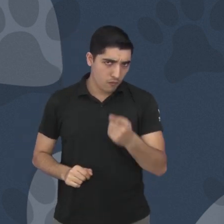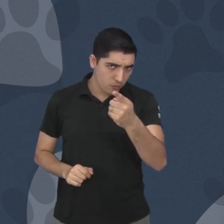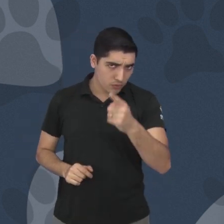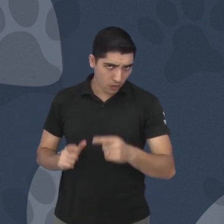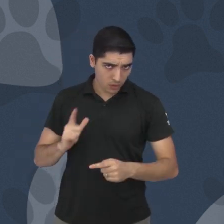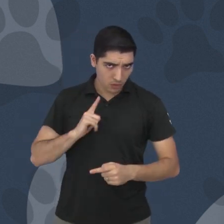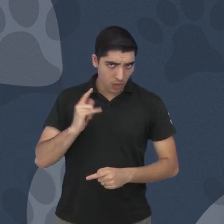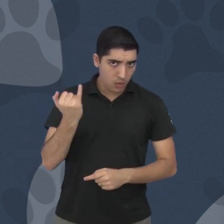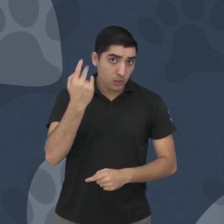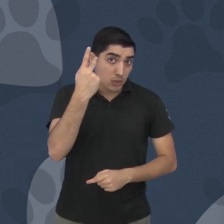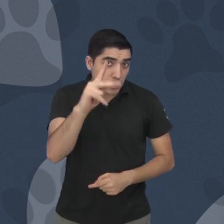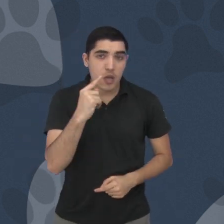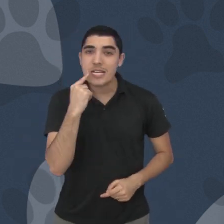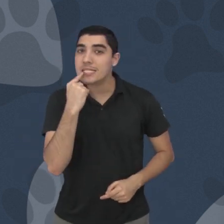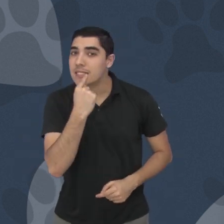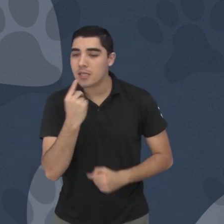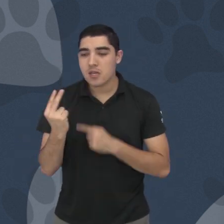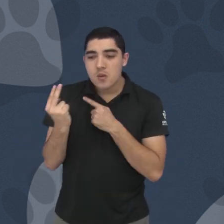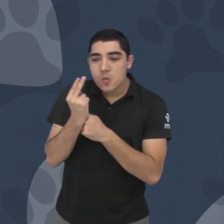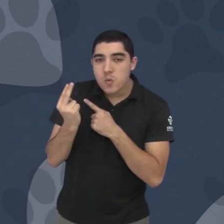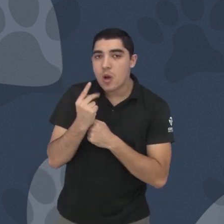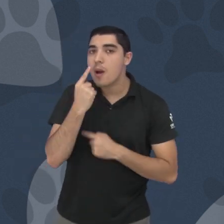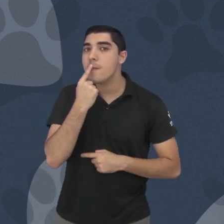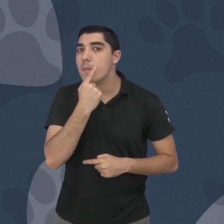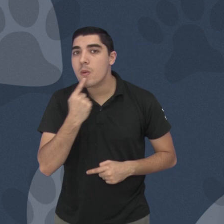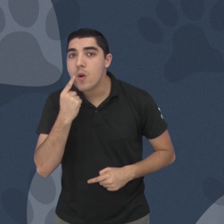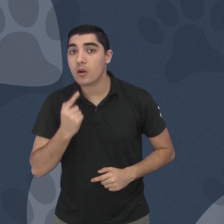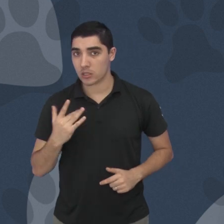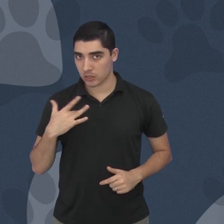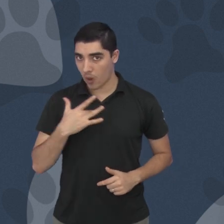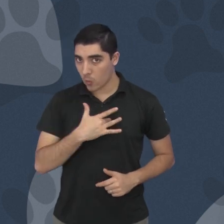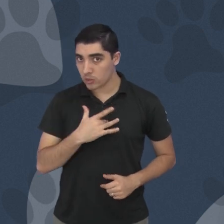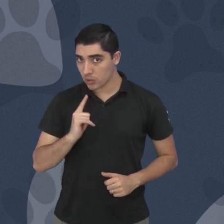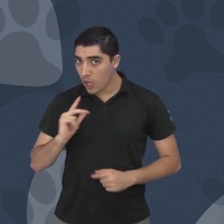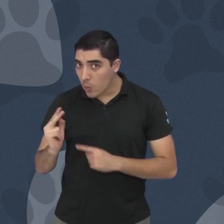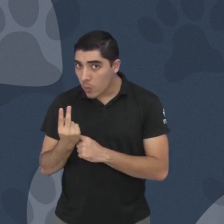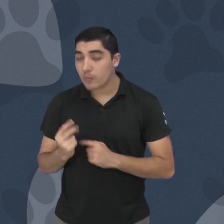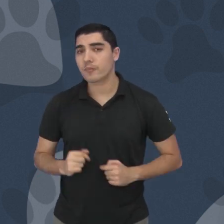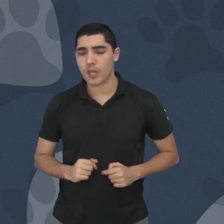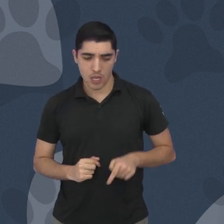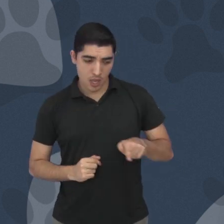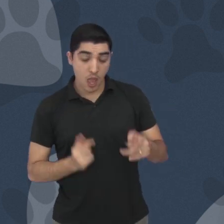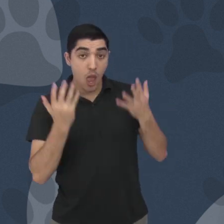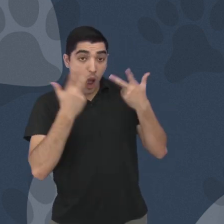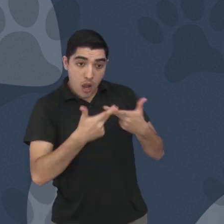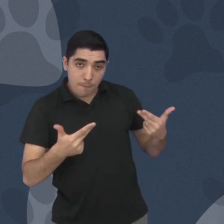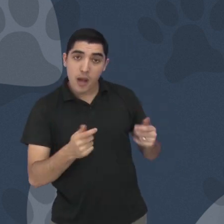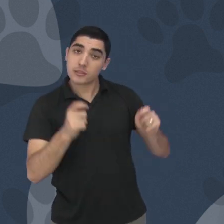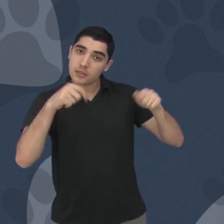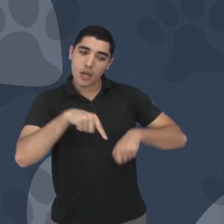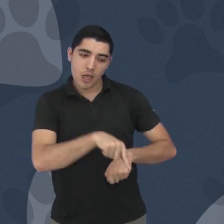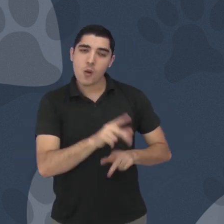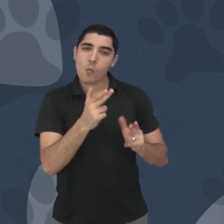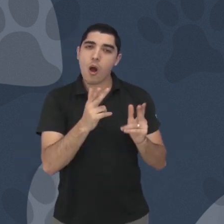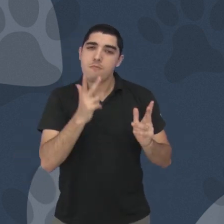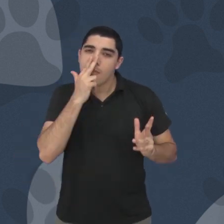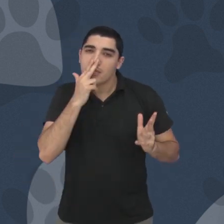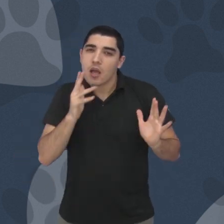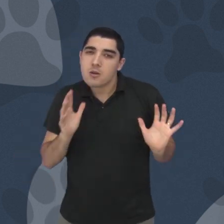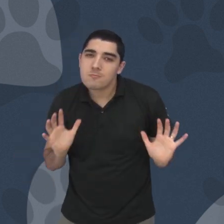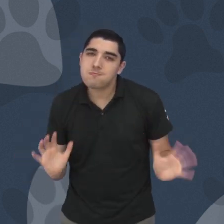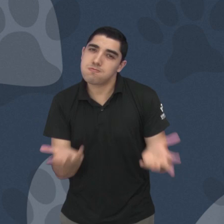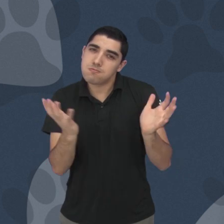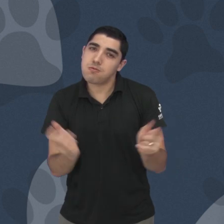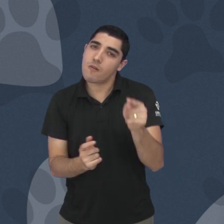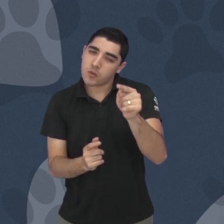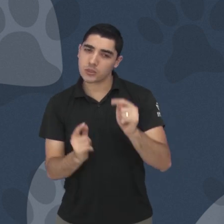da saúde dos seus dentes, da sua boca? Os pets podem ser ótimos incentivadores para te fazer dar mais atenção